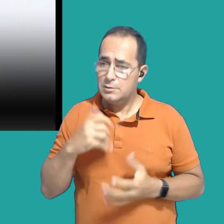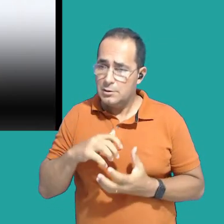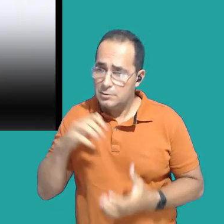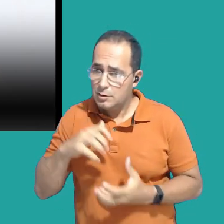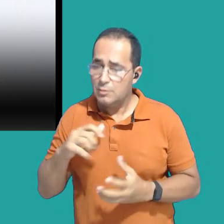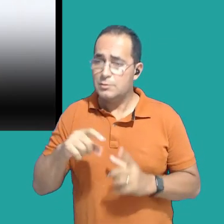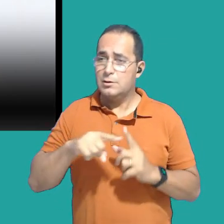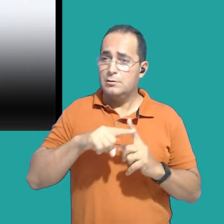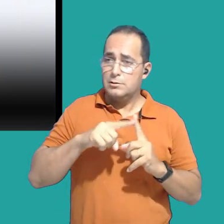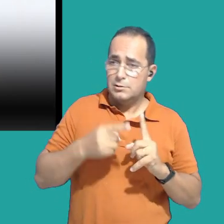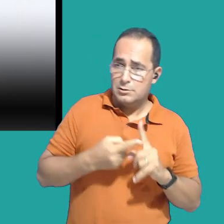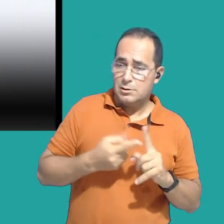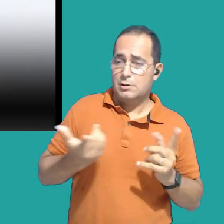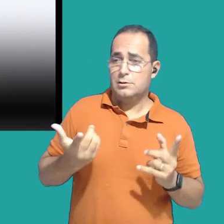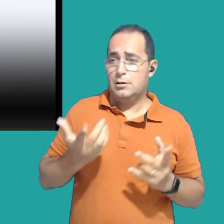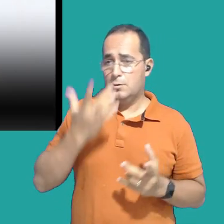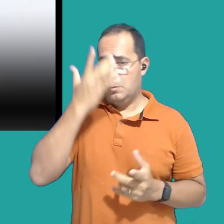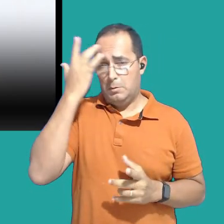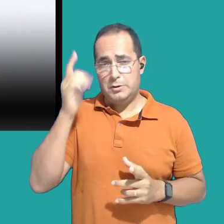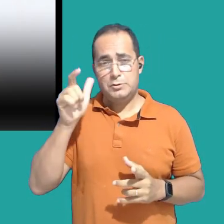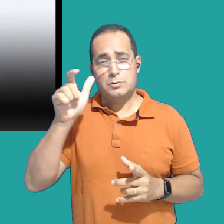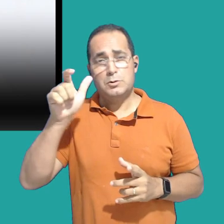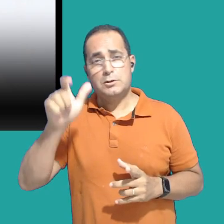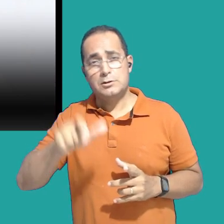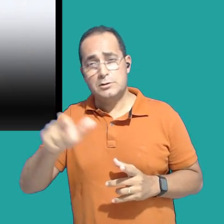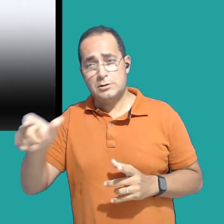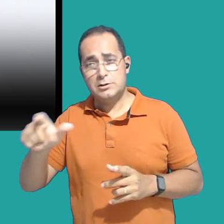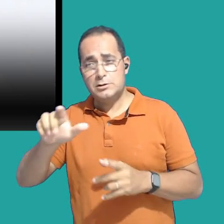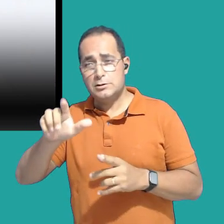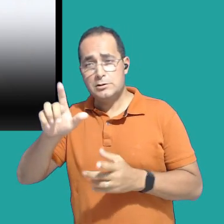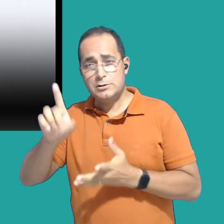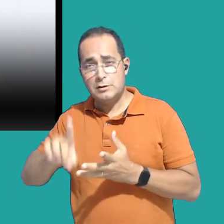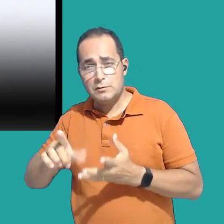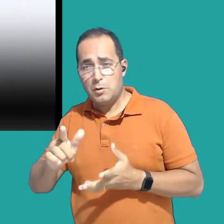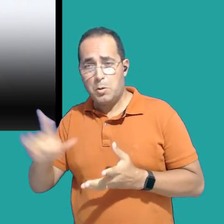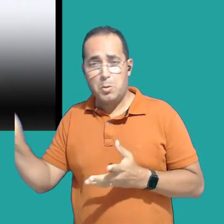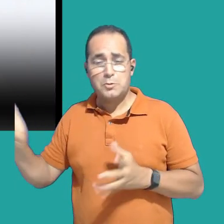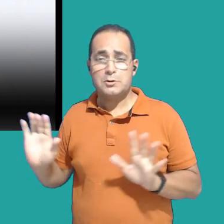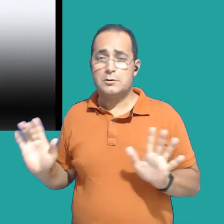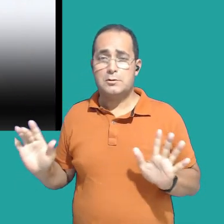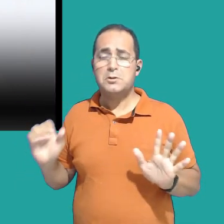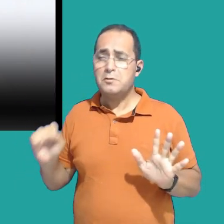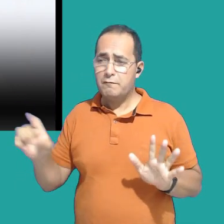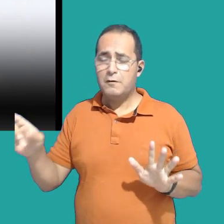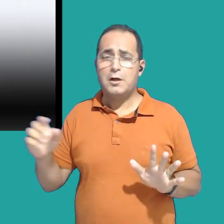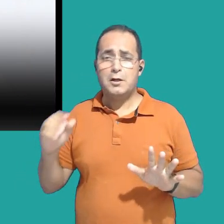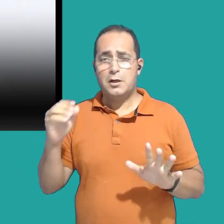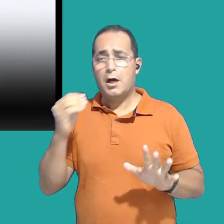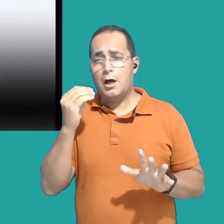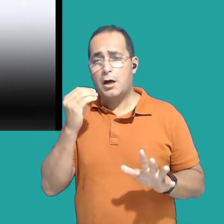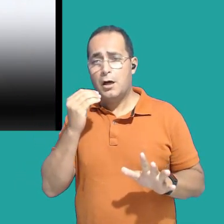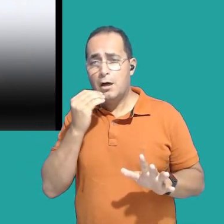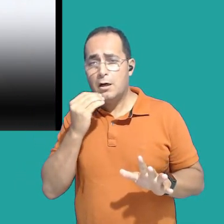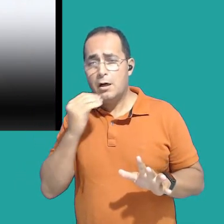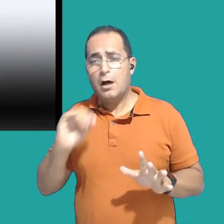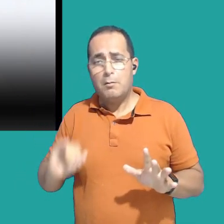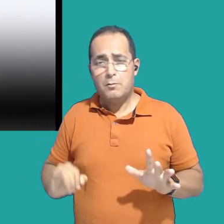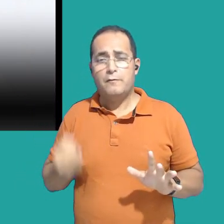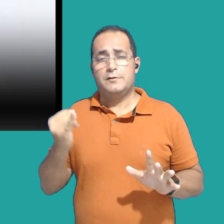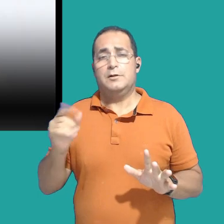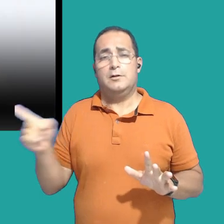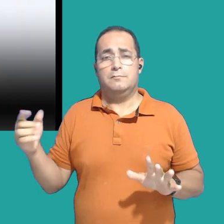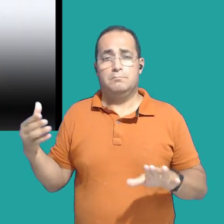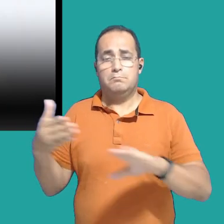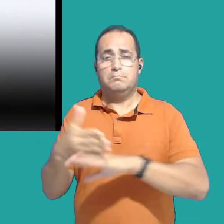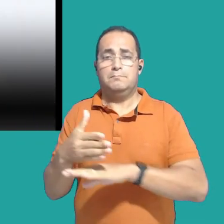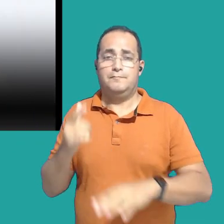idosa, uma gestante ou alguém com uma outra deficiência também vai usufruir. Então,